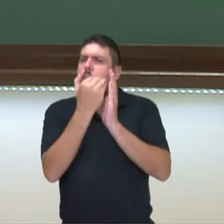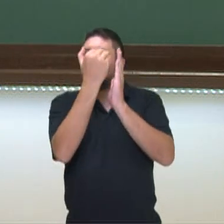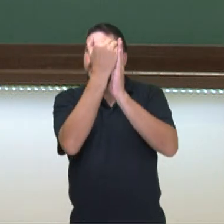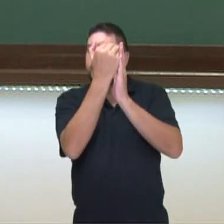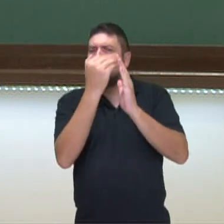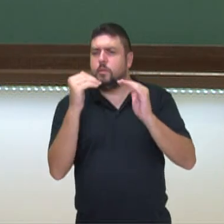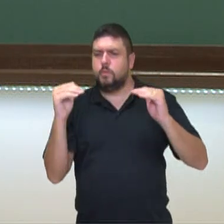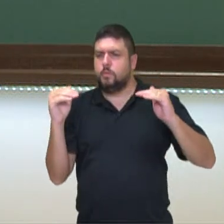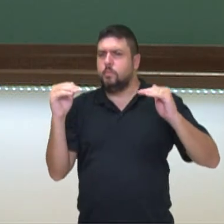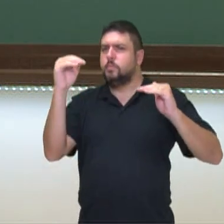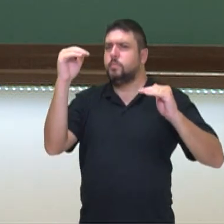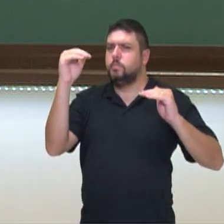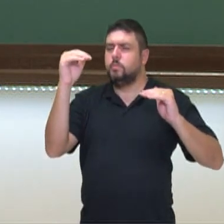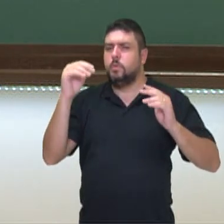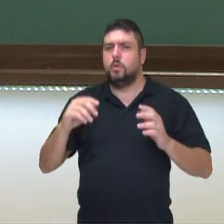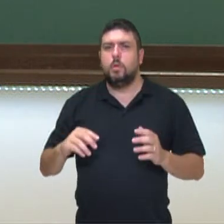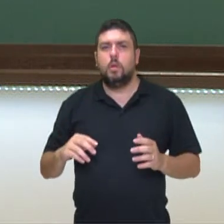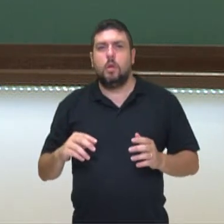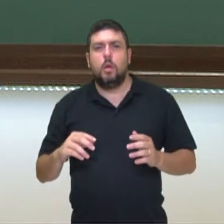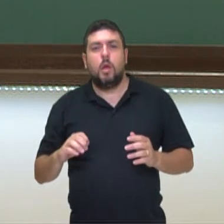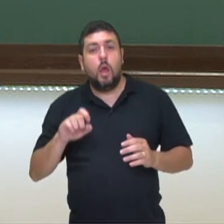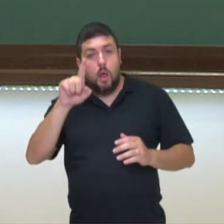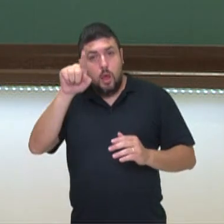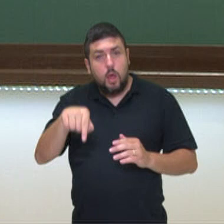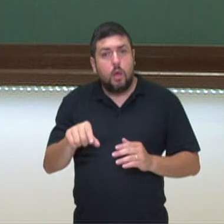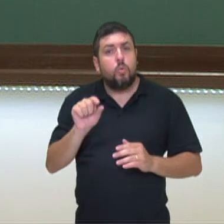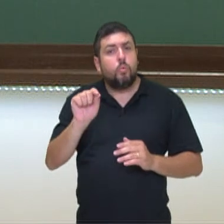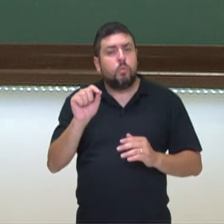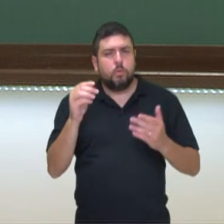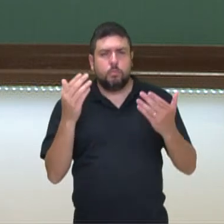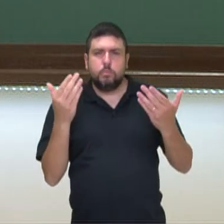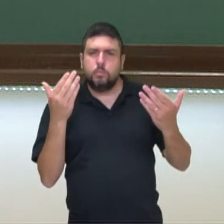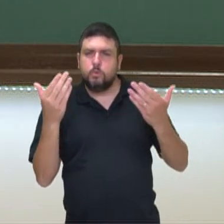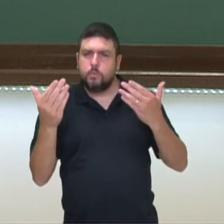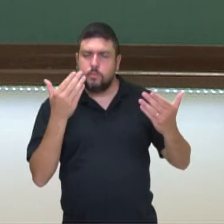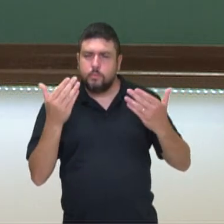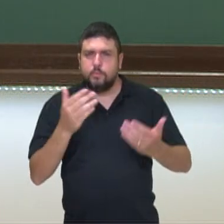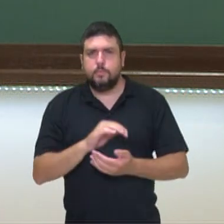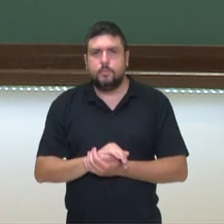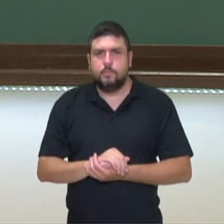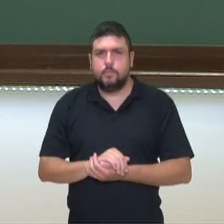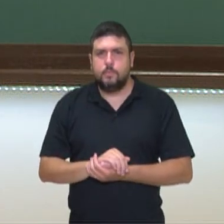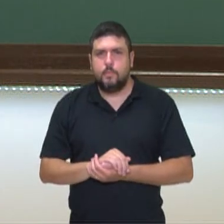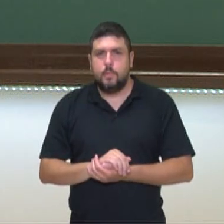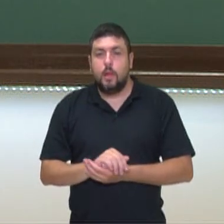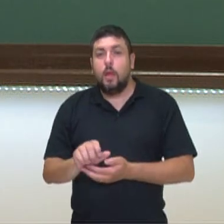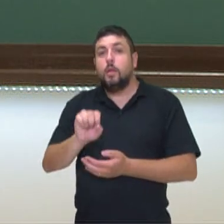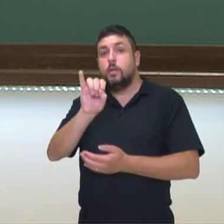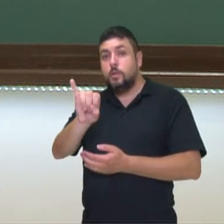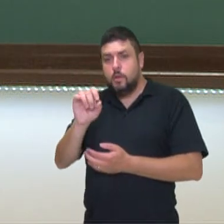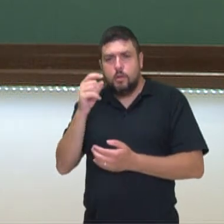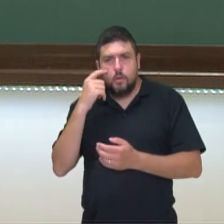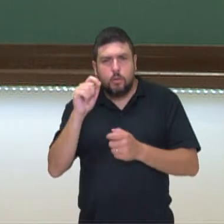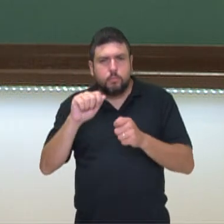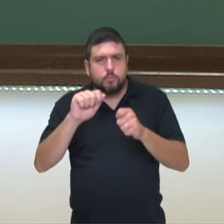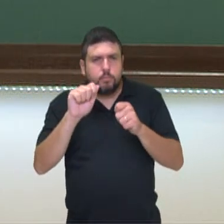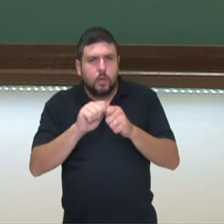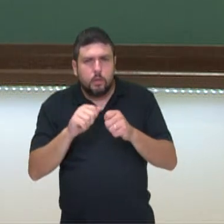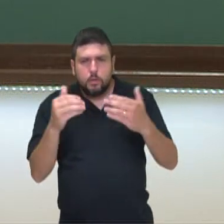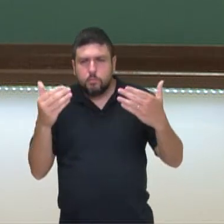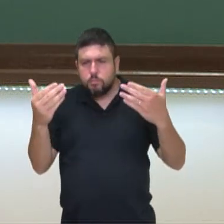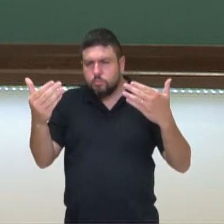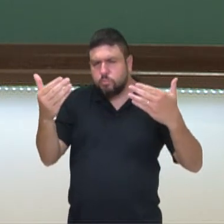participantes a mais, a gente está fazendo uma comparação. E a ideia, a operação que